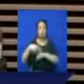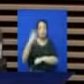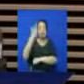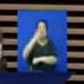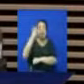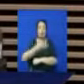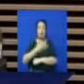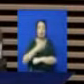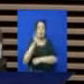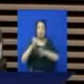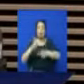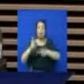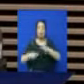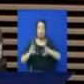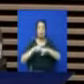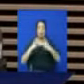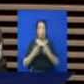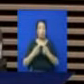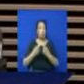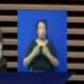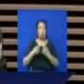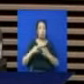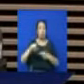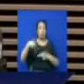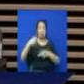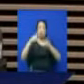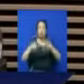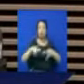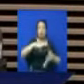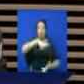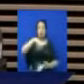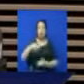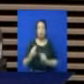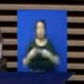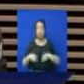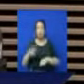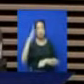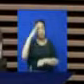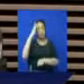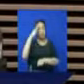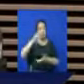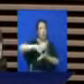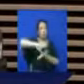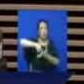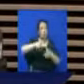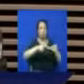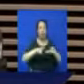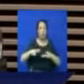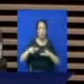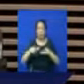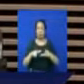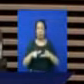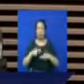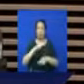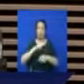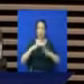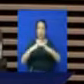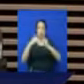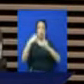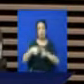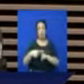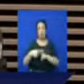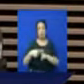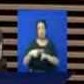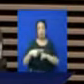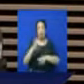se reunindo no outro lado do mundo, mas eu sei que há, em muitos lugares, em todos os cantos do mundo, há uma igreja local